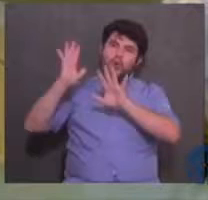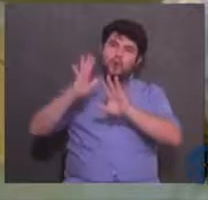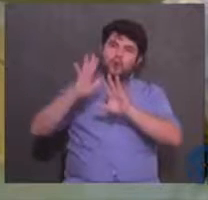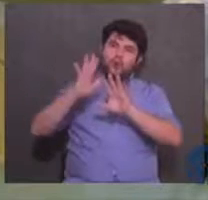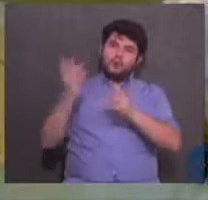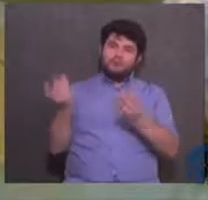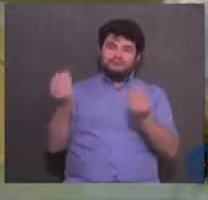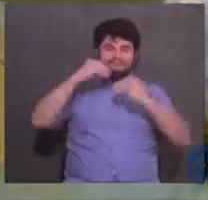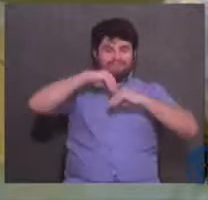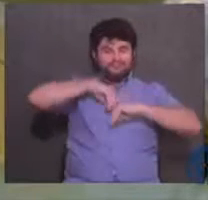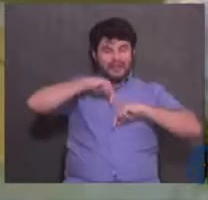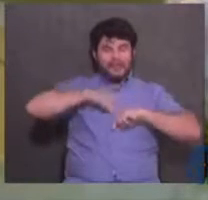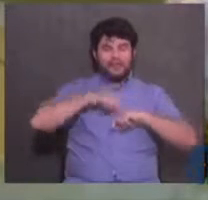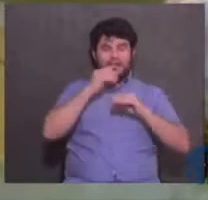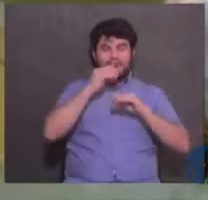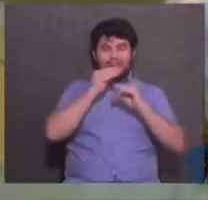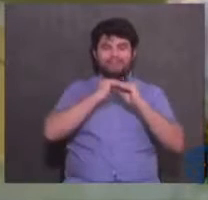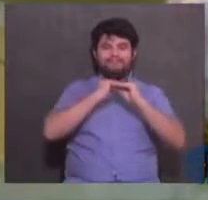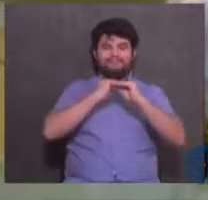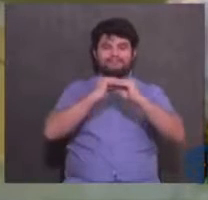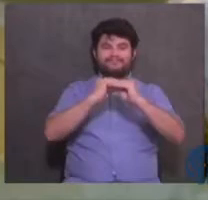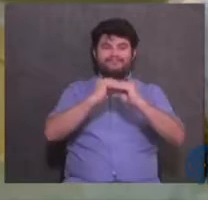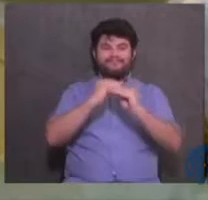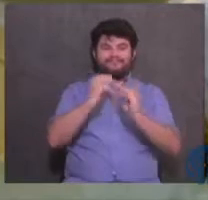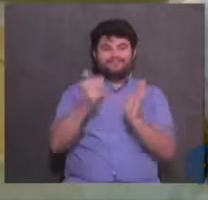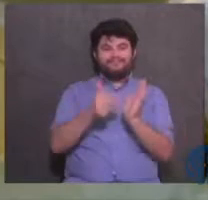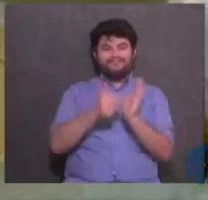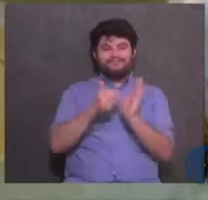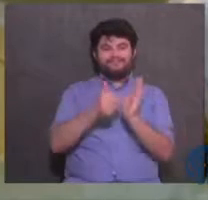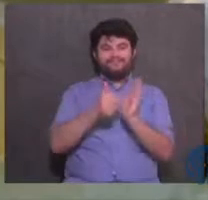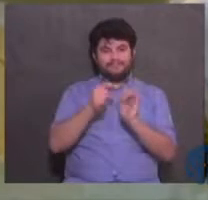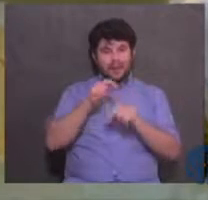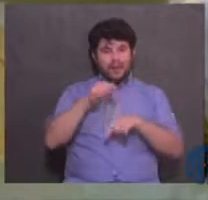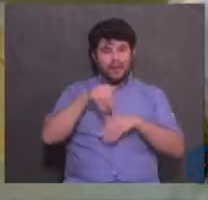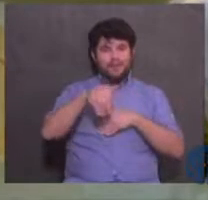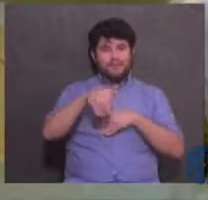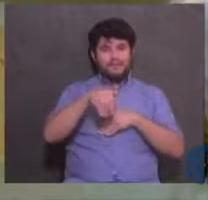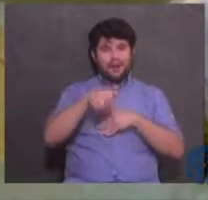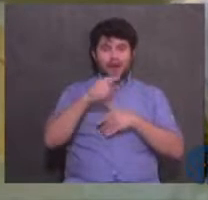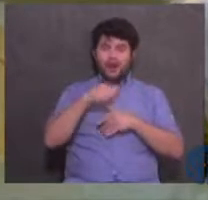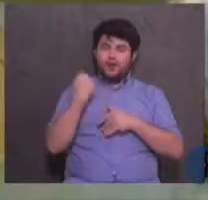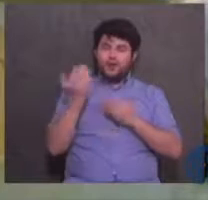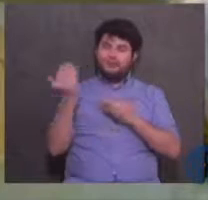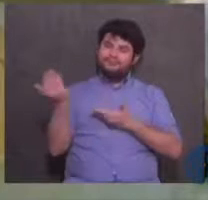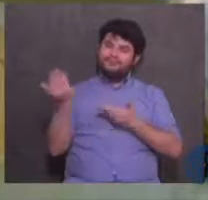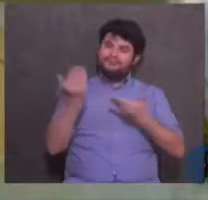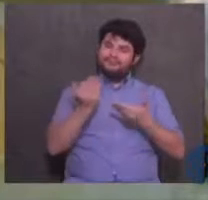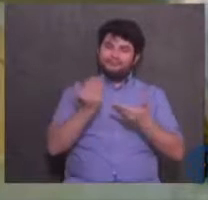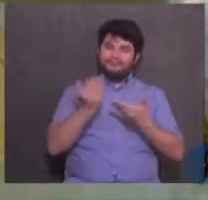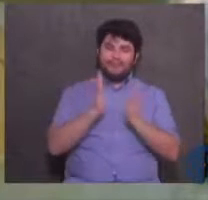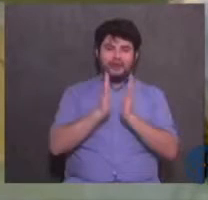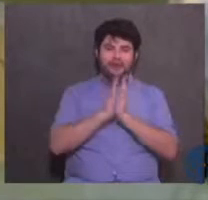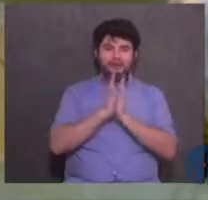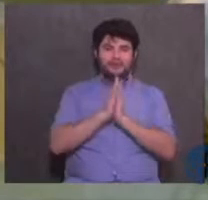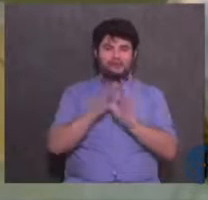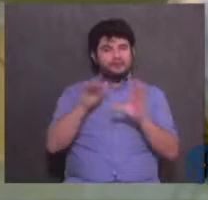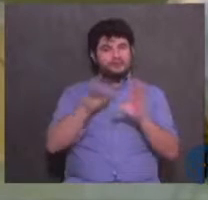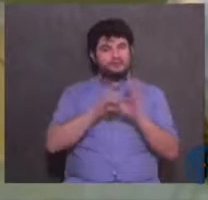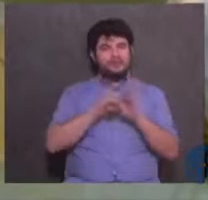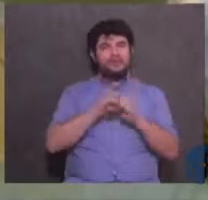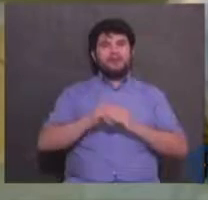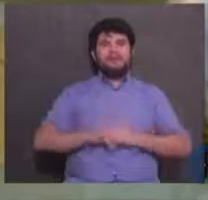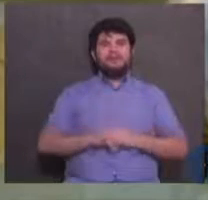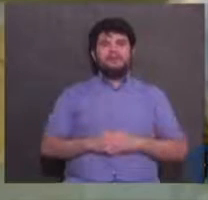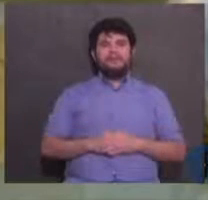Em silêncio, aguardemos esse instante em que seremos convidados a celebrar.